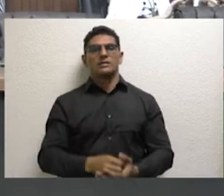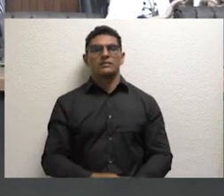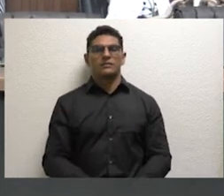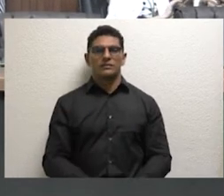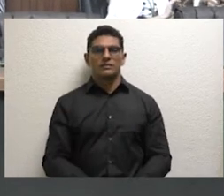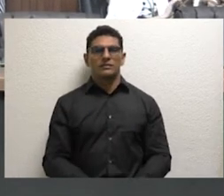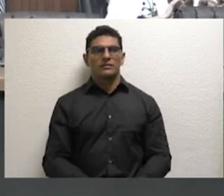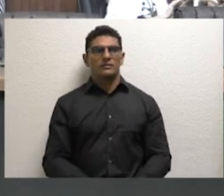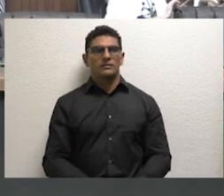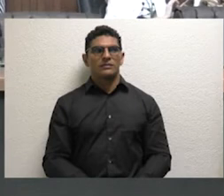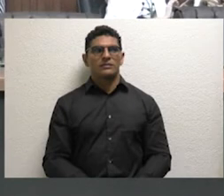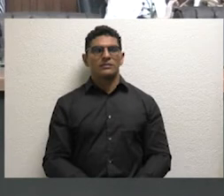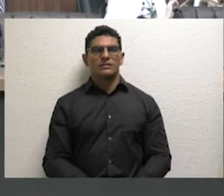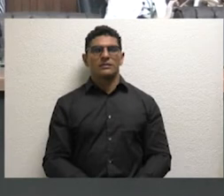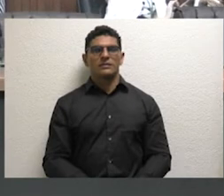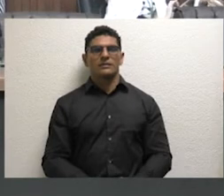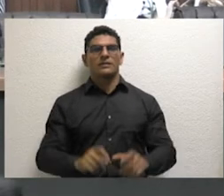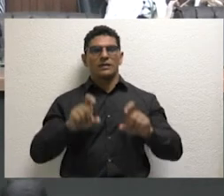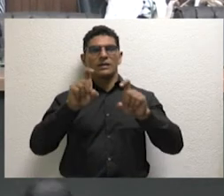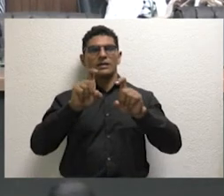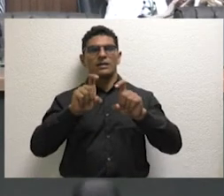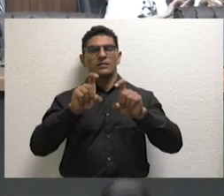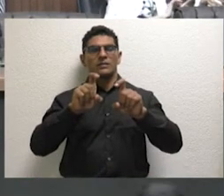sistema digital aberto